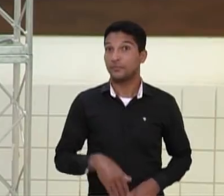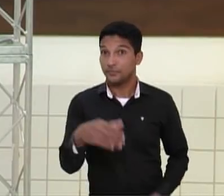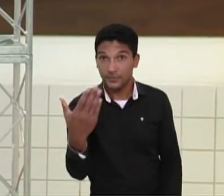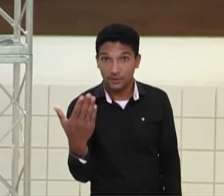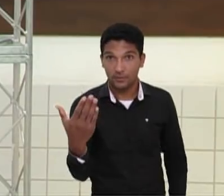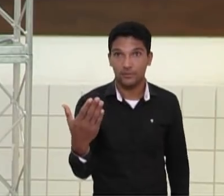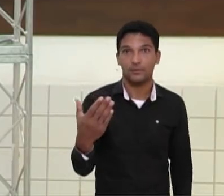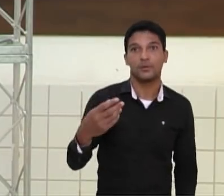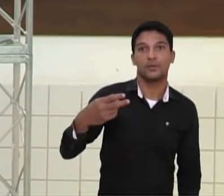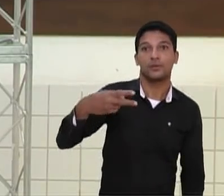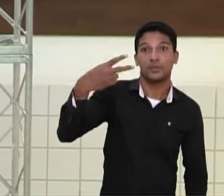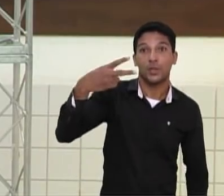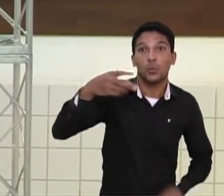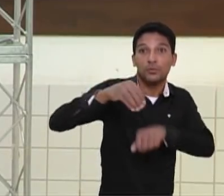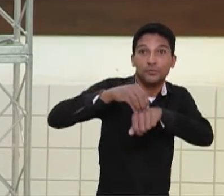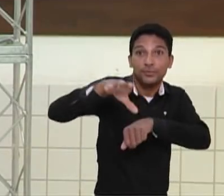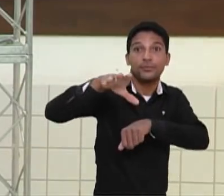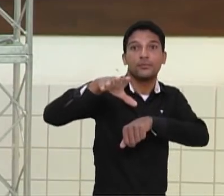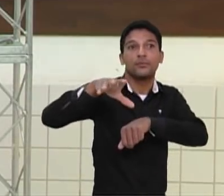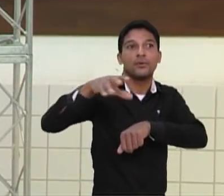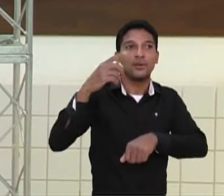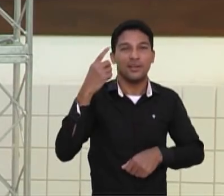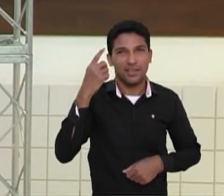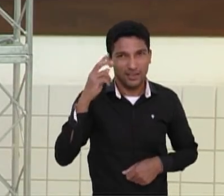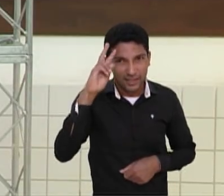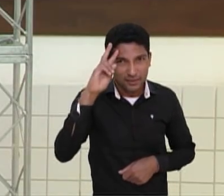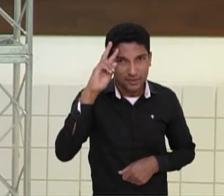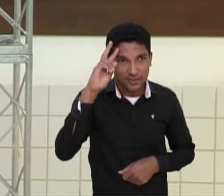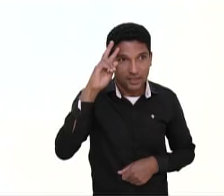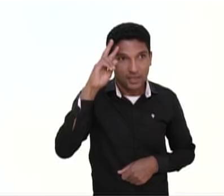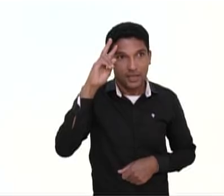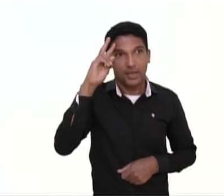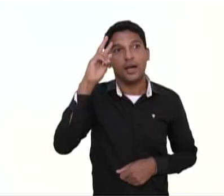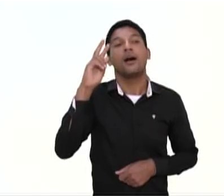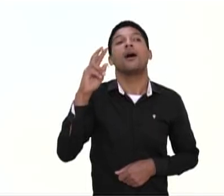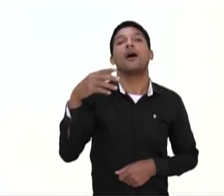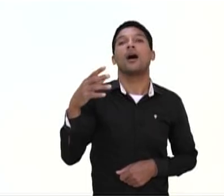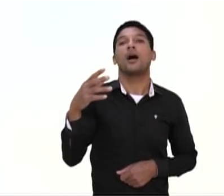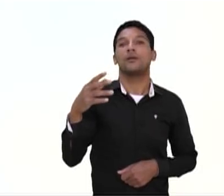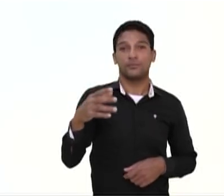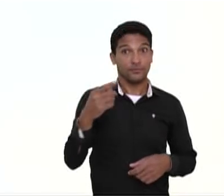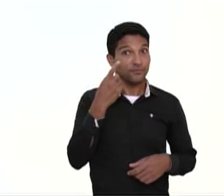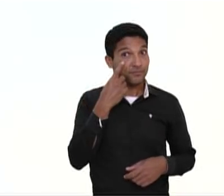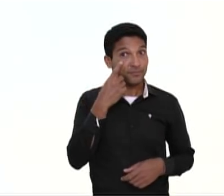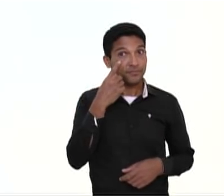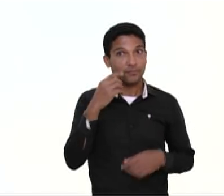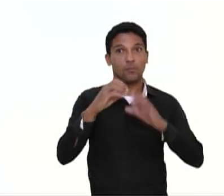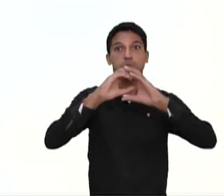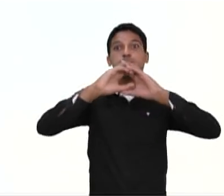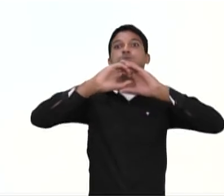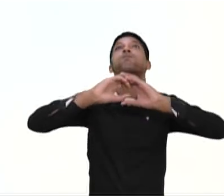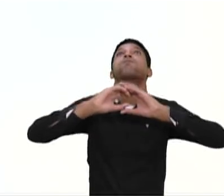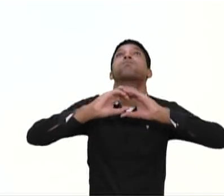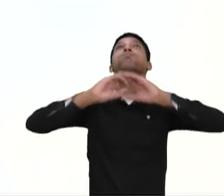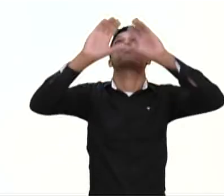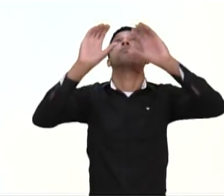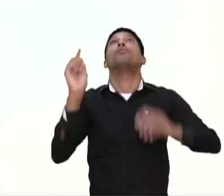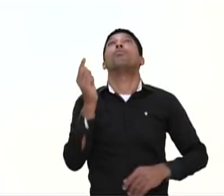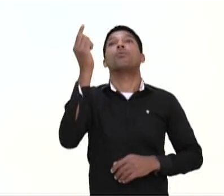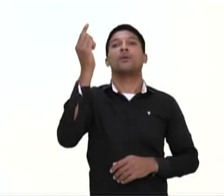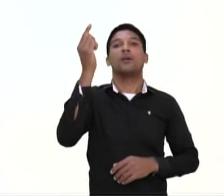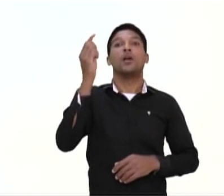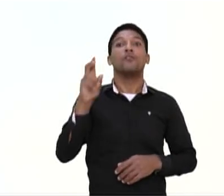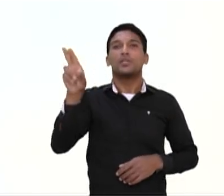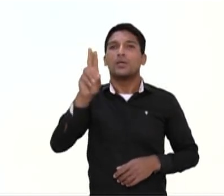Então, segunda dica que foi fornecida para você, com a altura máxima atingida pela bola, para usar a fórmula do y do vértice,